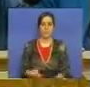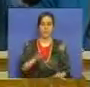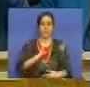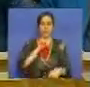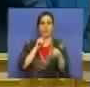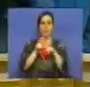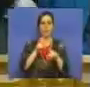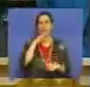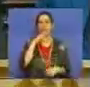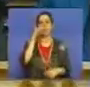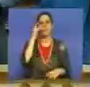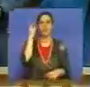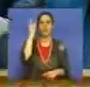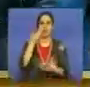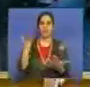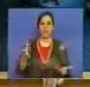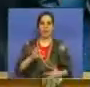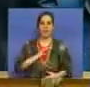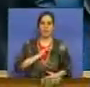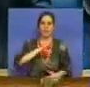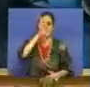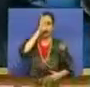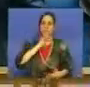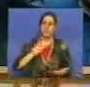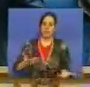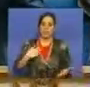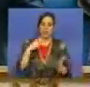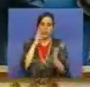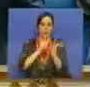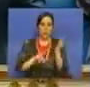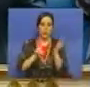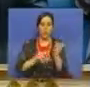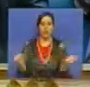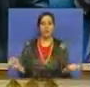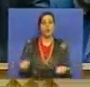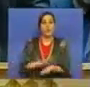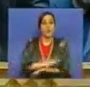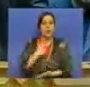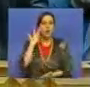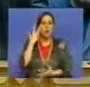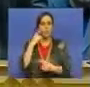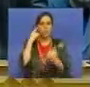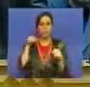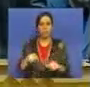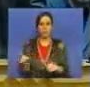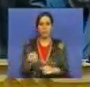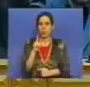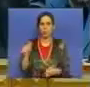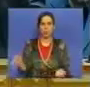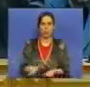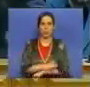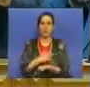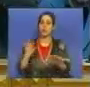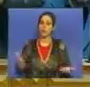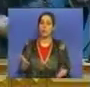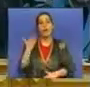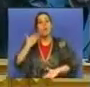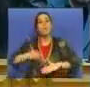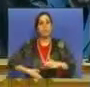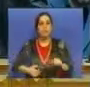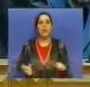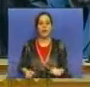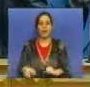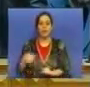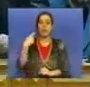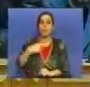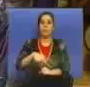Sr. Deputado Francisco Louçã. Sr. Ministro, eu leio jornais, mas os números que trago para aqui não são dos jornais. Por acaso até foi